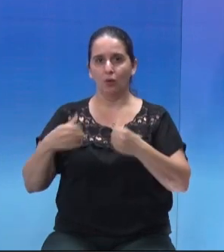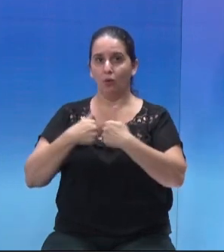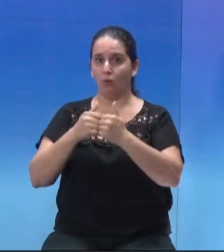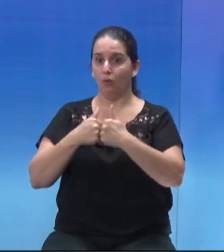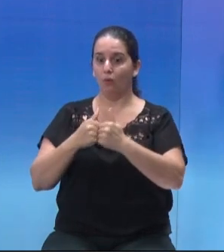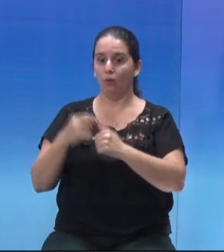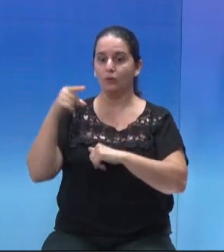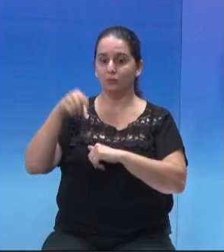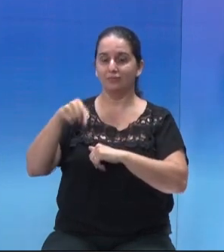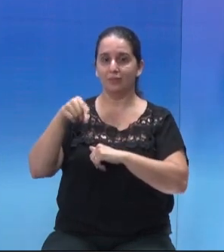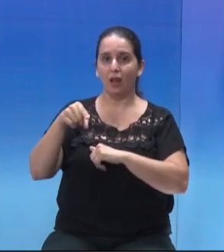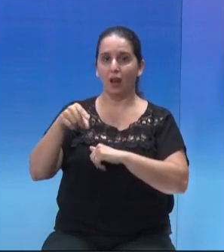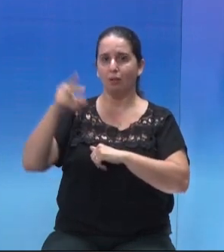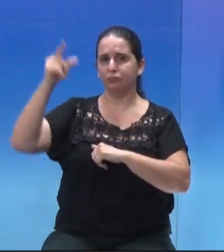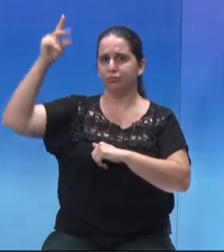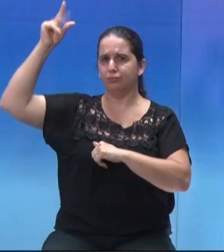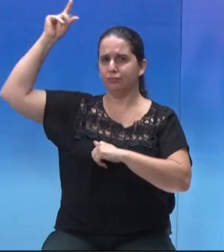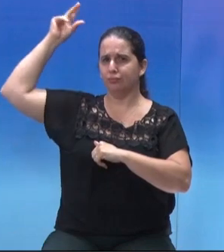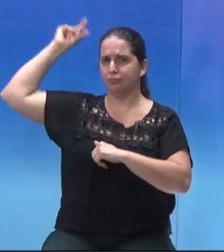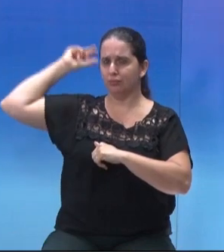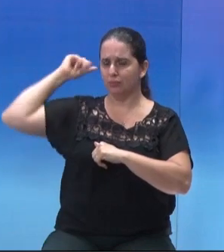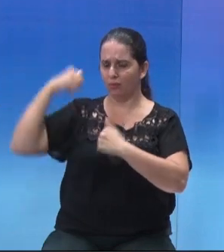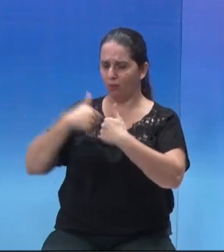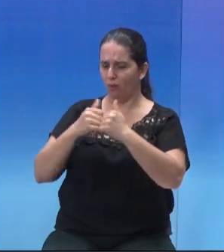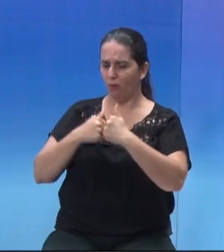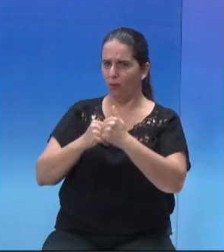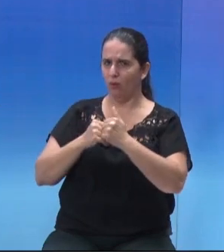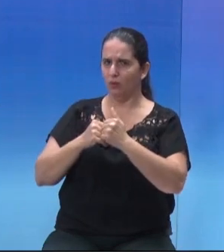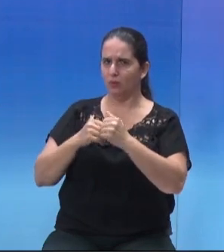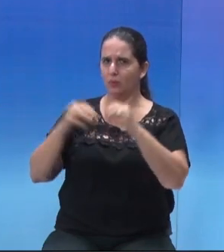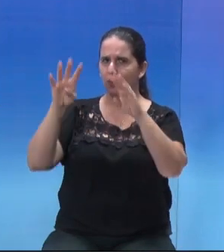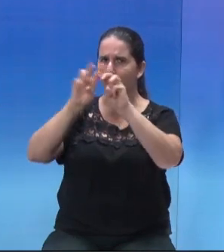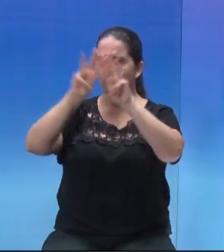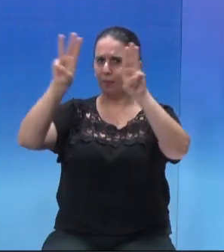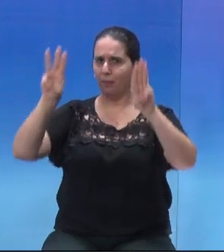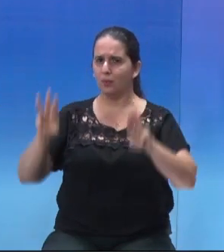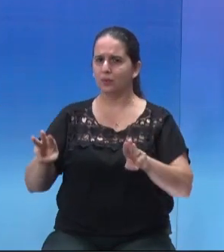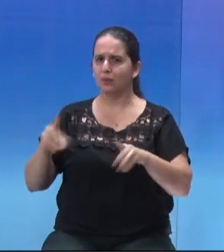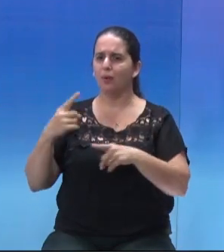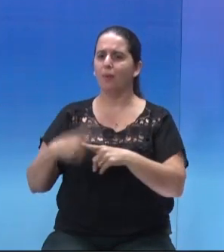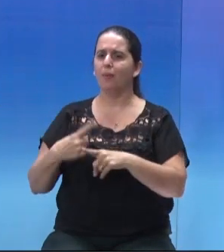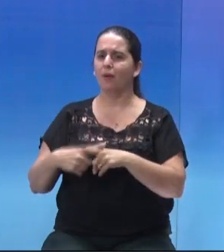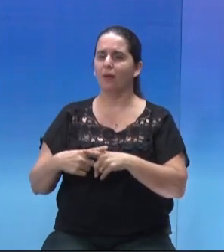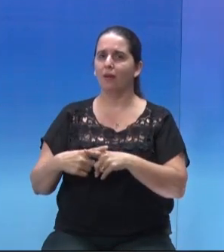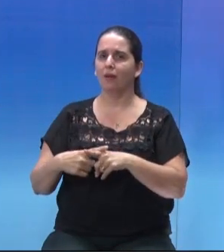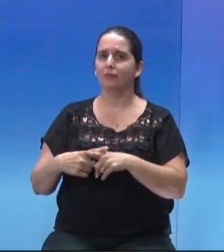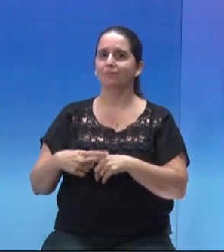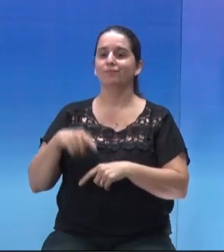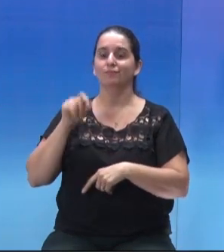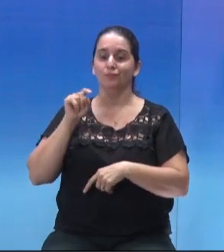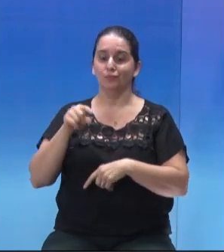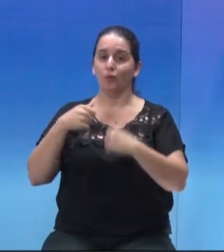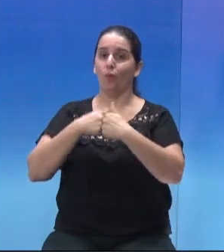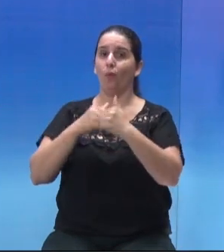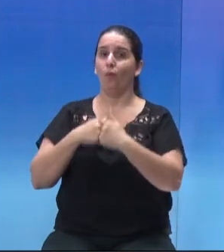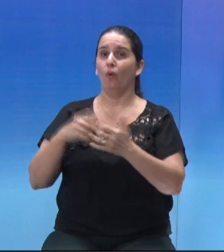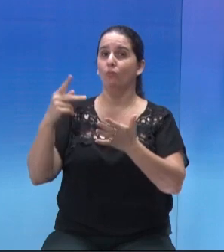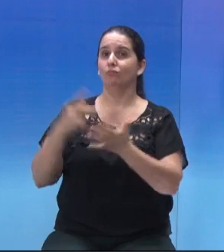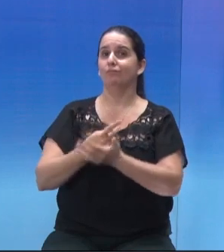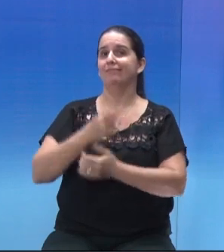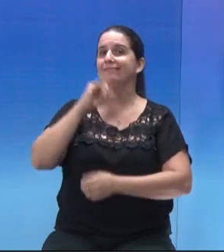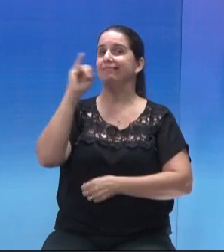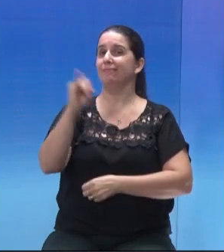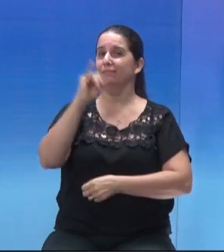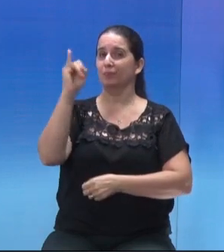museu. Uai, um transporte coletivo no museu? Por quê? Porque ele fez parte de um acontecimento muito importante naquela